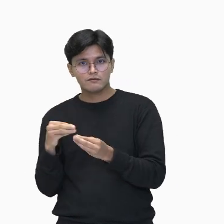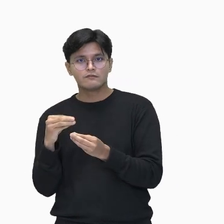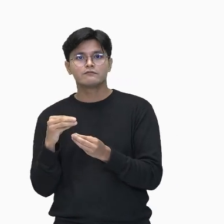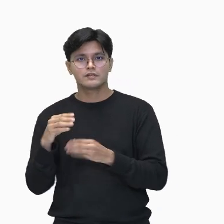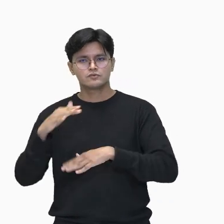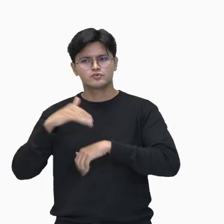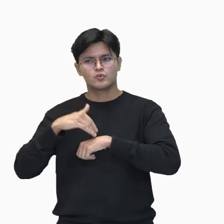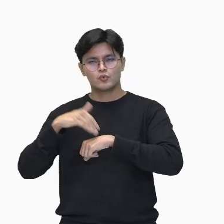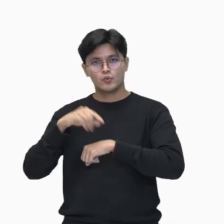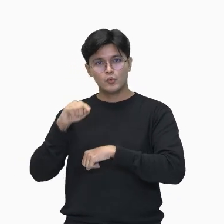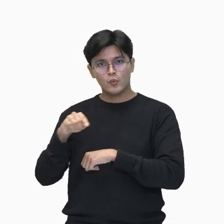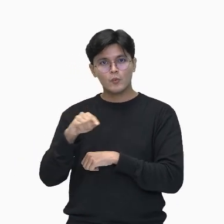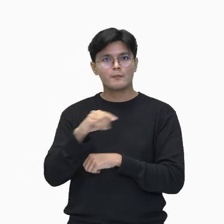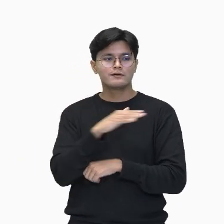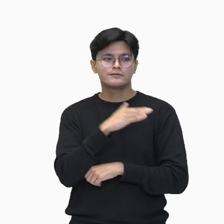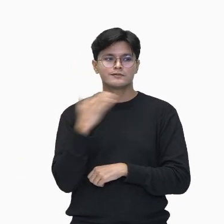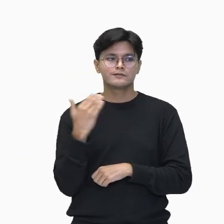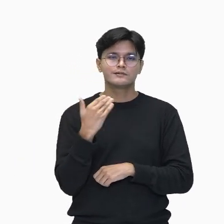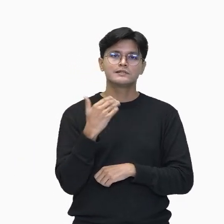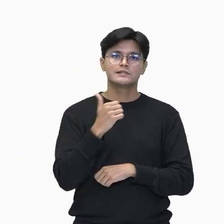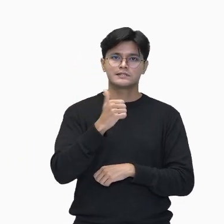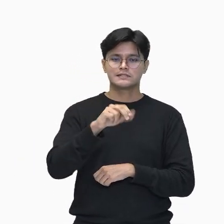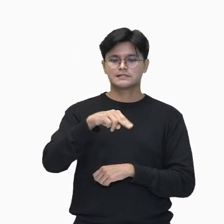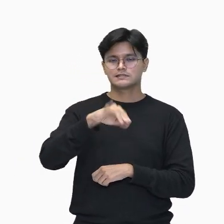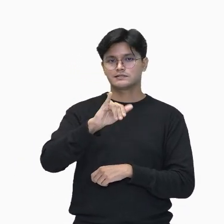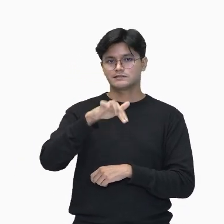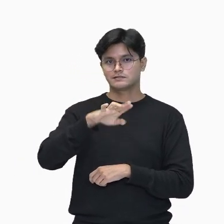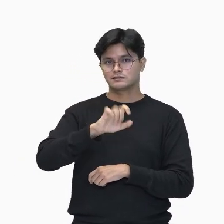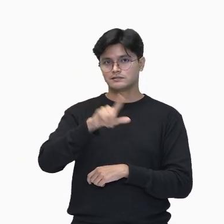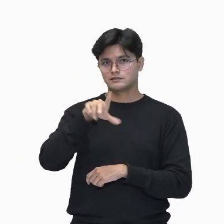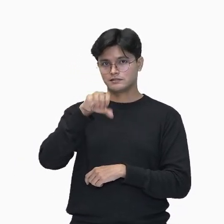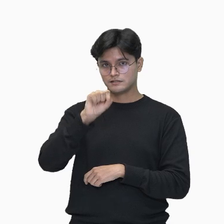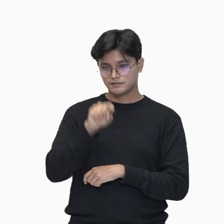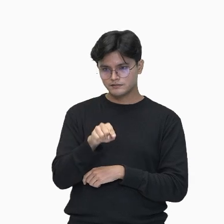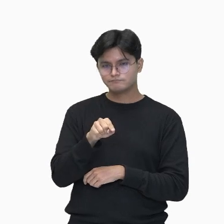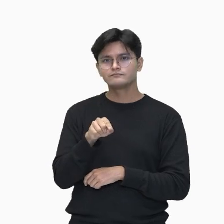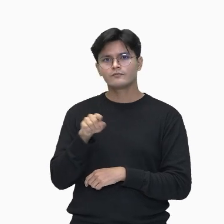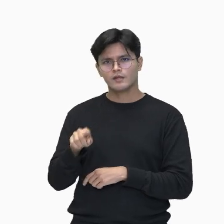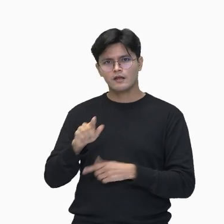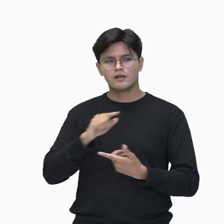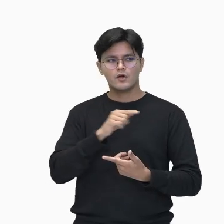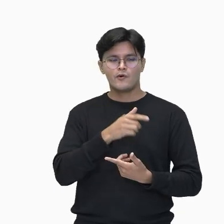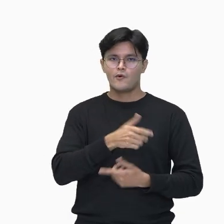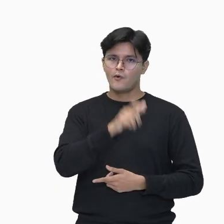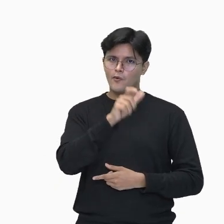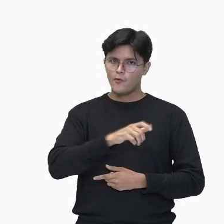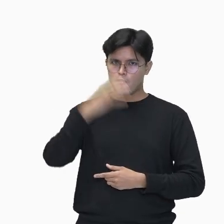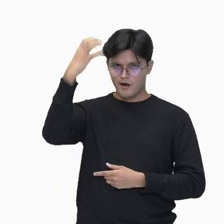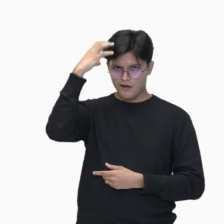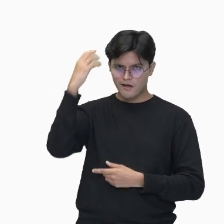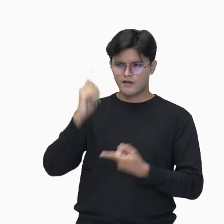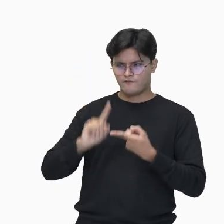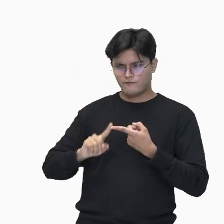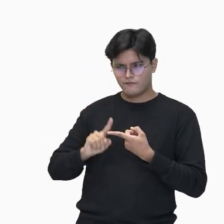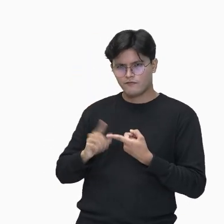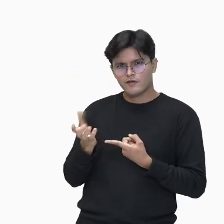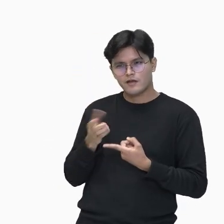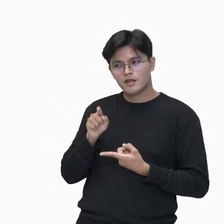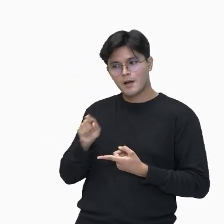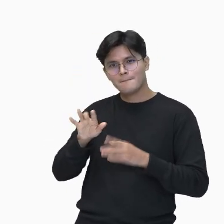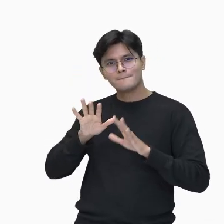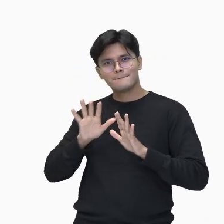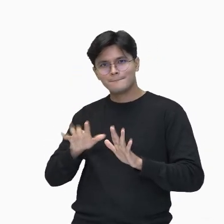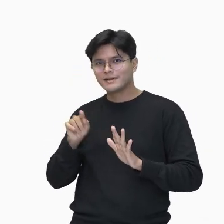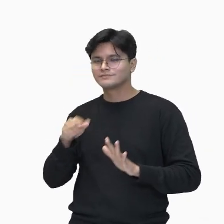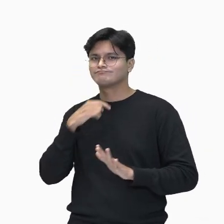Castro conseguiu escapar da vingança do Rei de Portugal pois não foi localizado quando foi